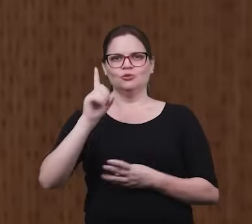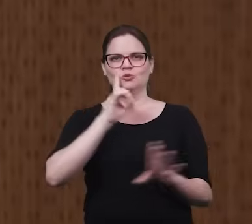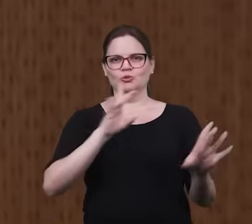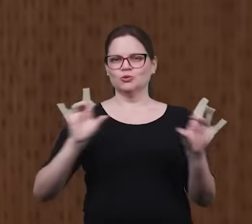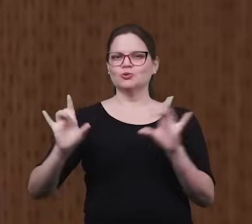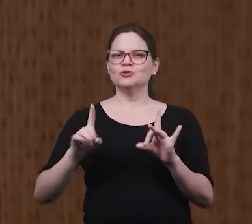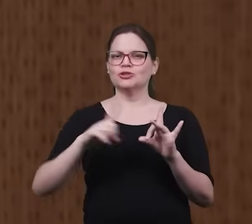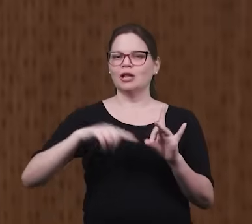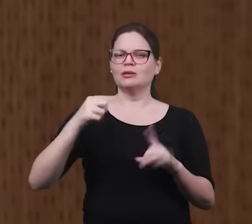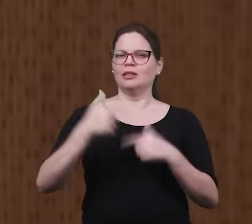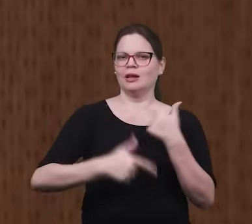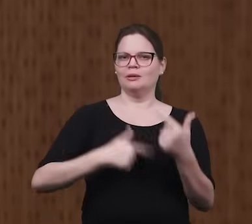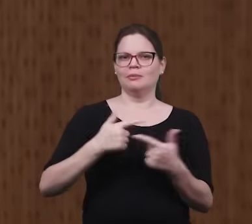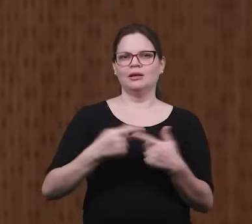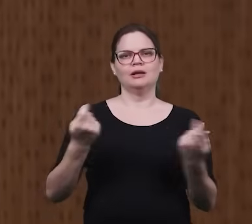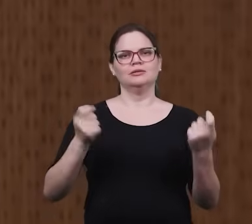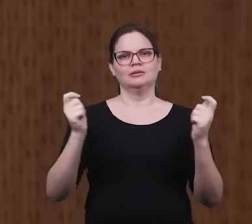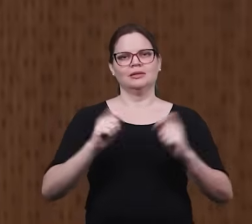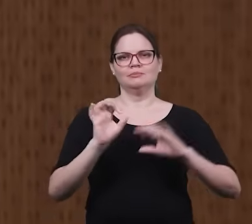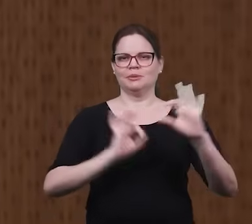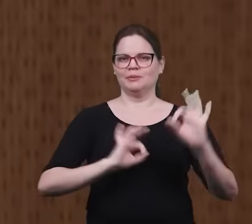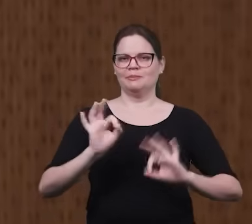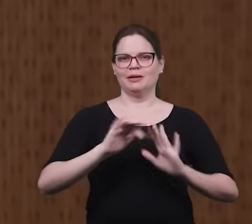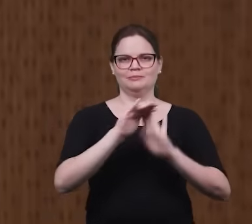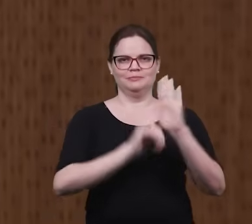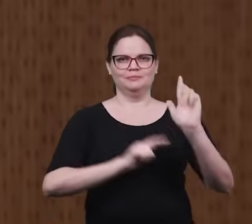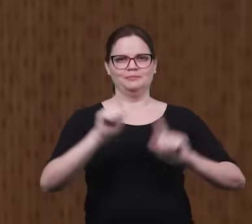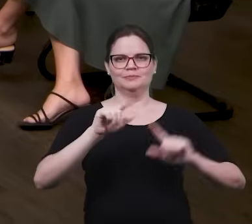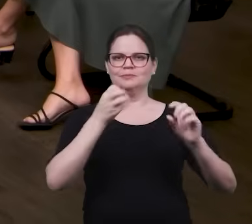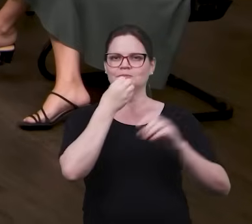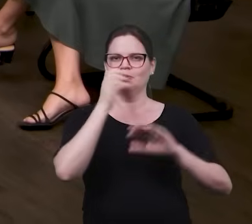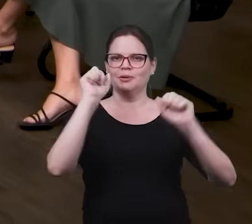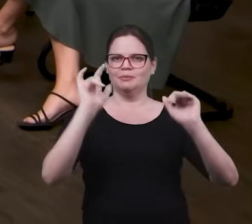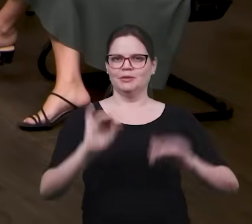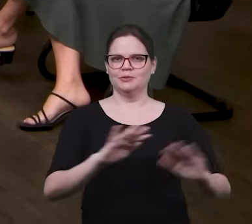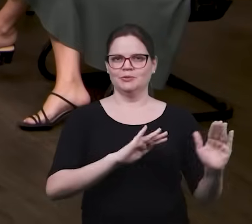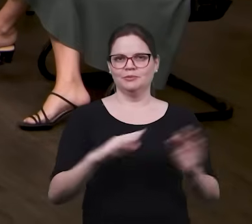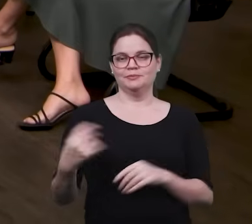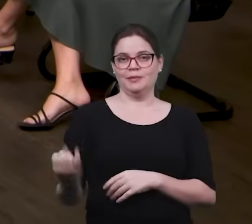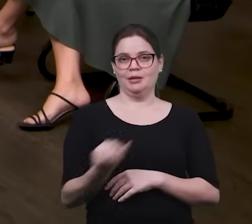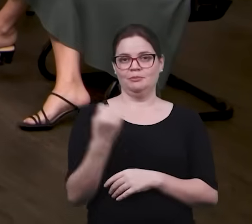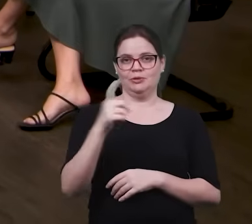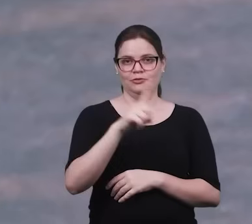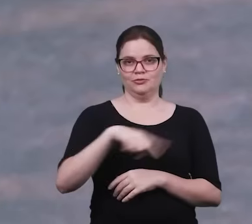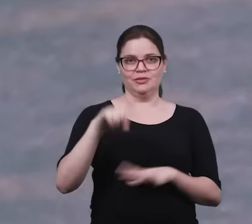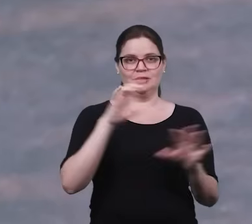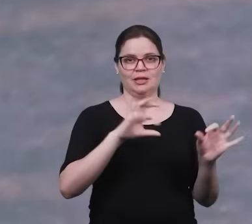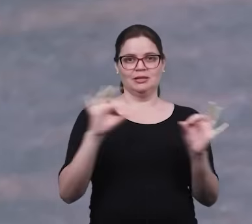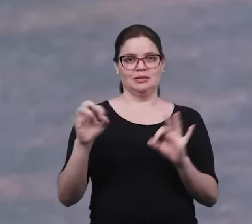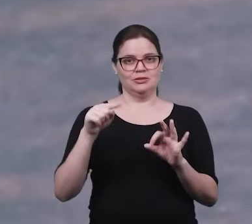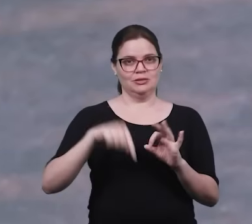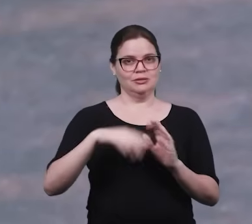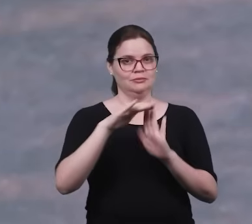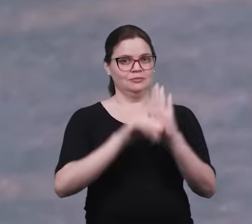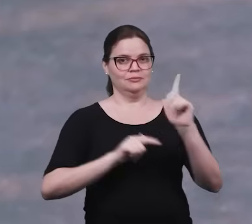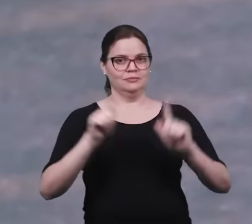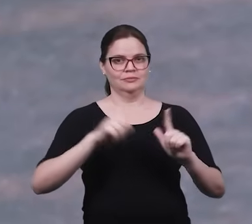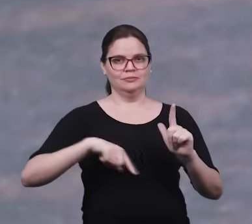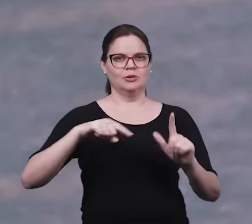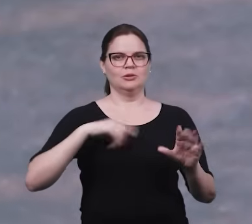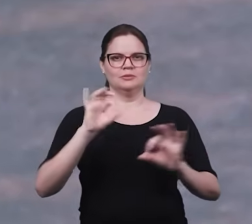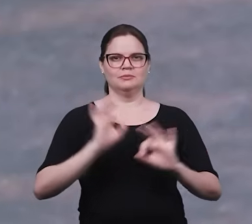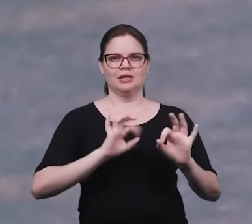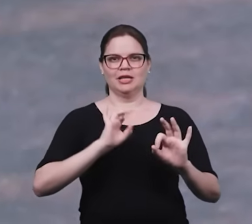né, trabalhando para ter um programa bom e abençoado. Amém. É importante você que está em casa saber o seguinte, um programa como esse para a